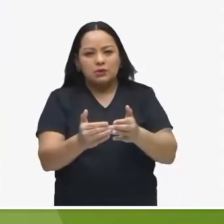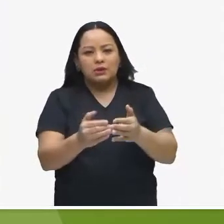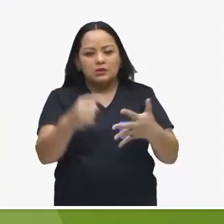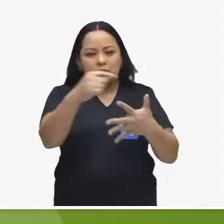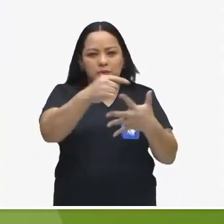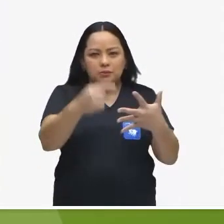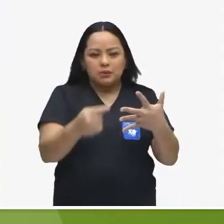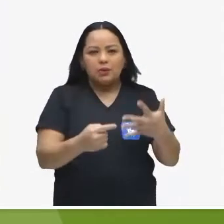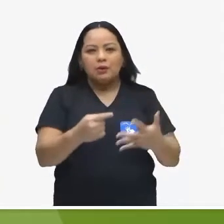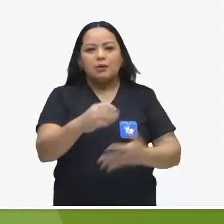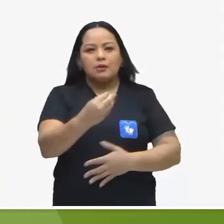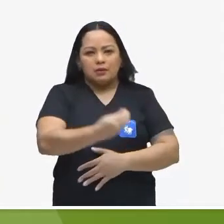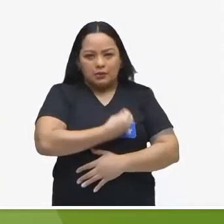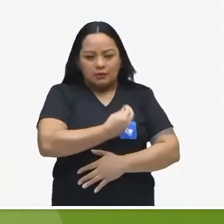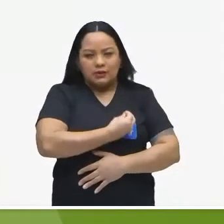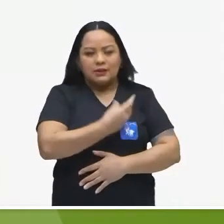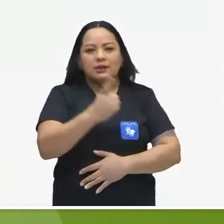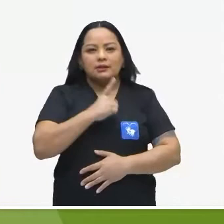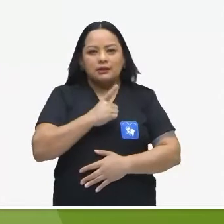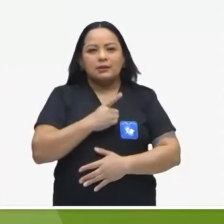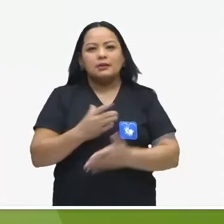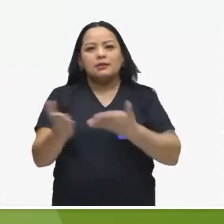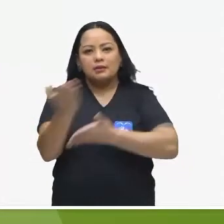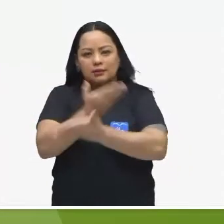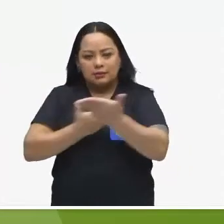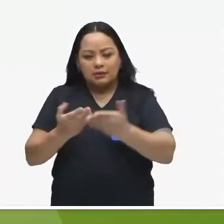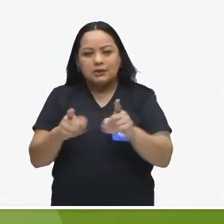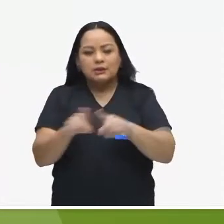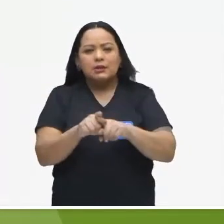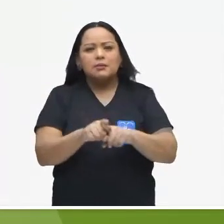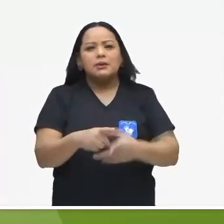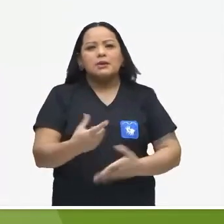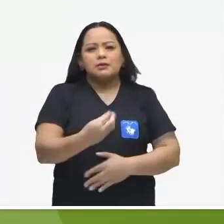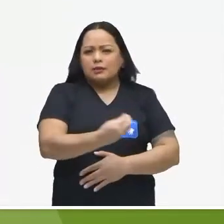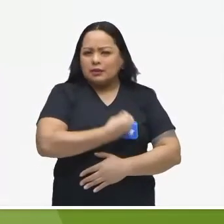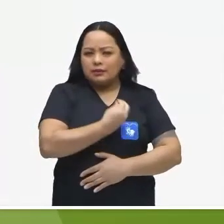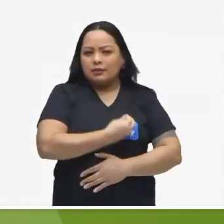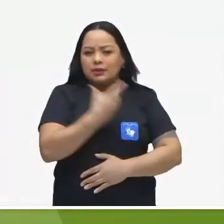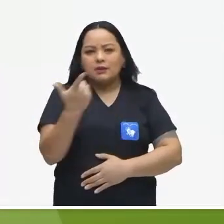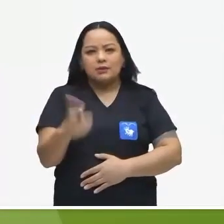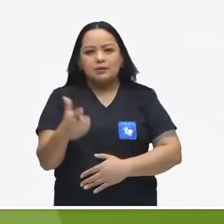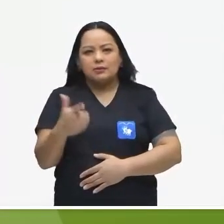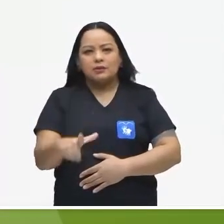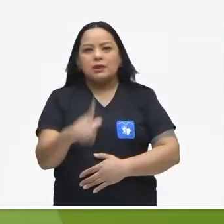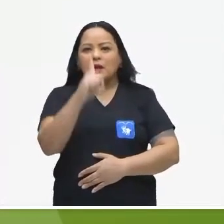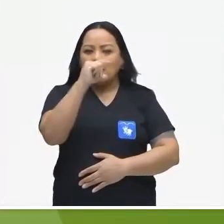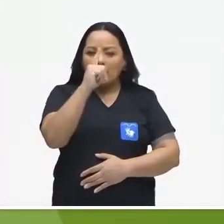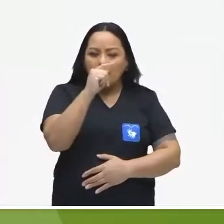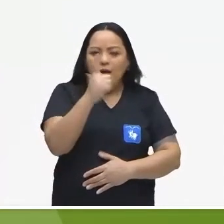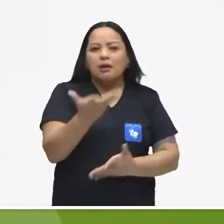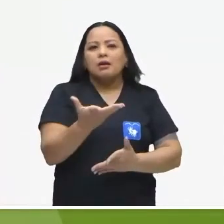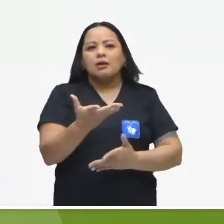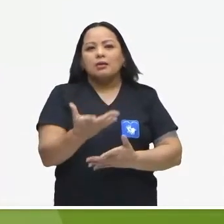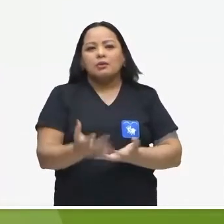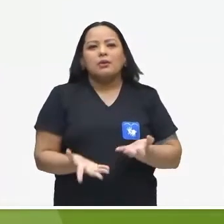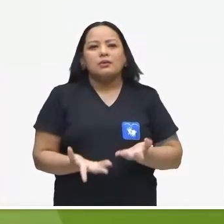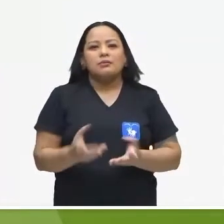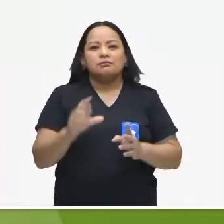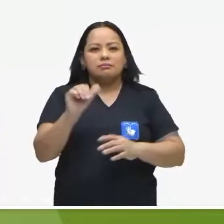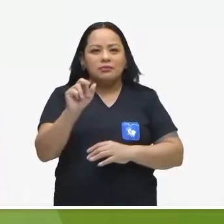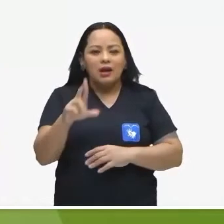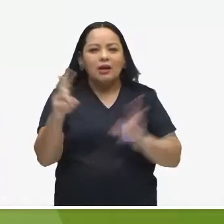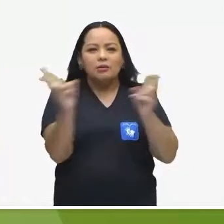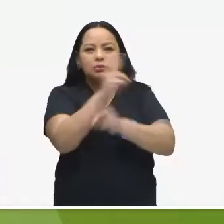fatores bióticos relacionados à vida e os fatores abióticos que influenciam na vida dos